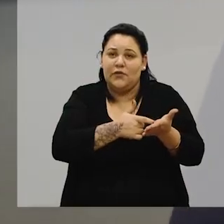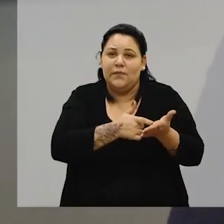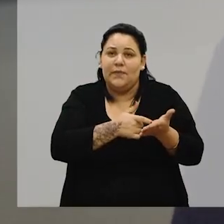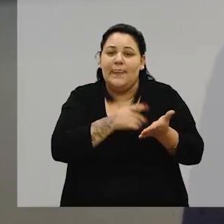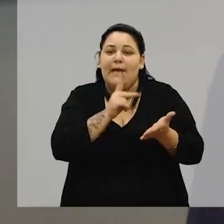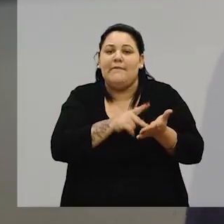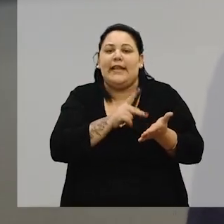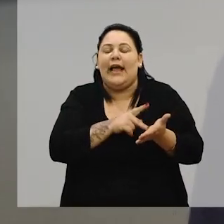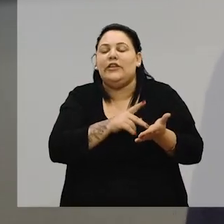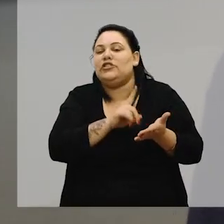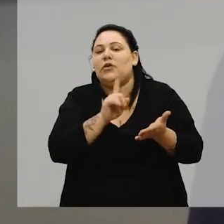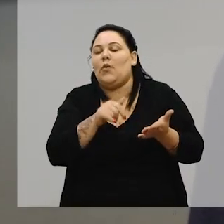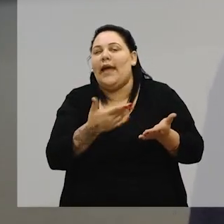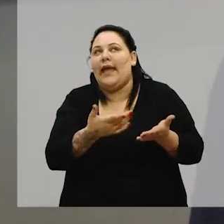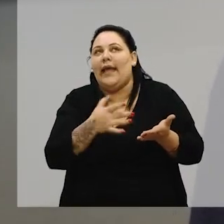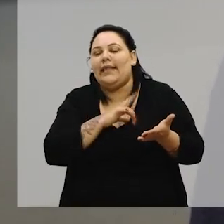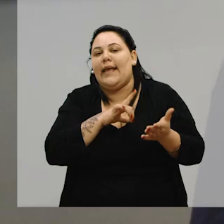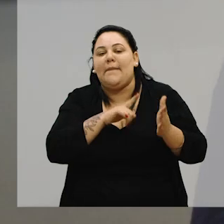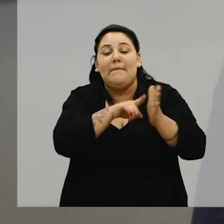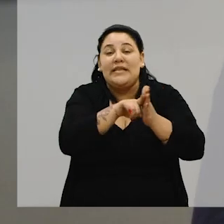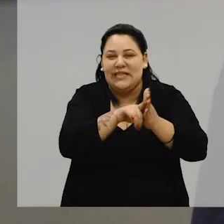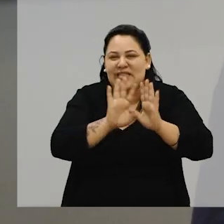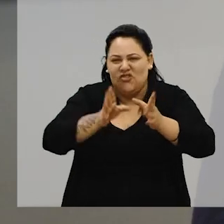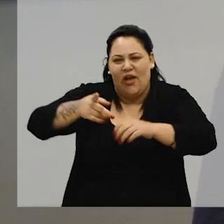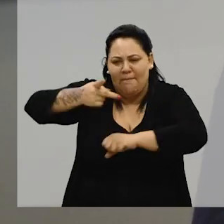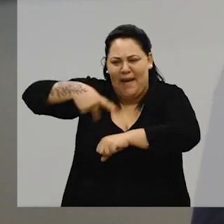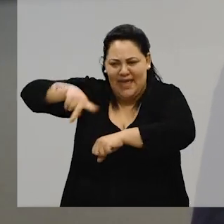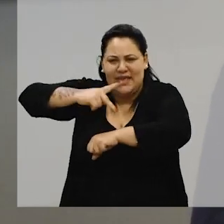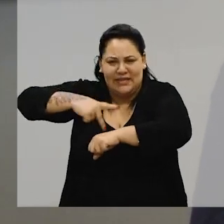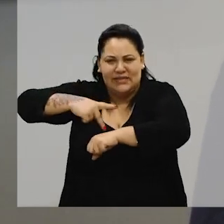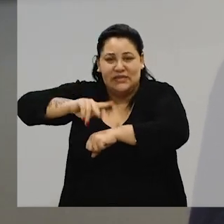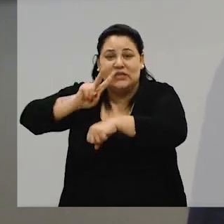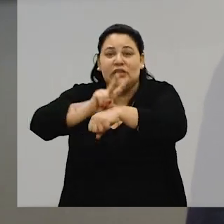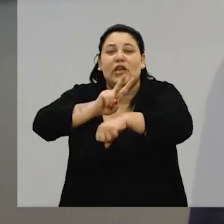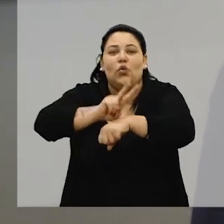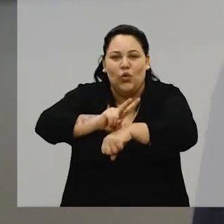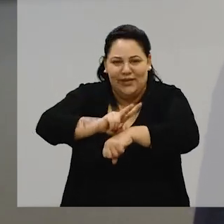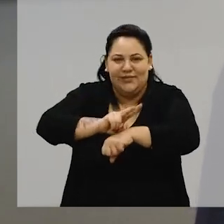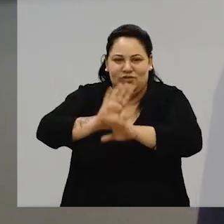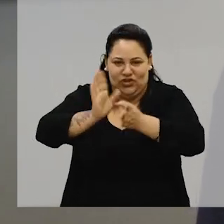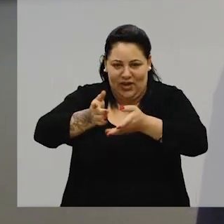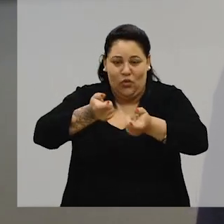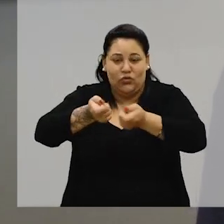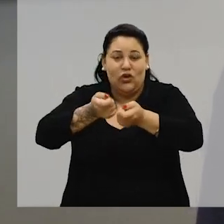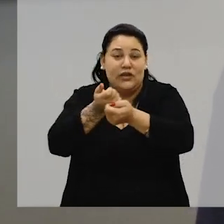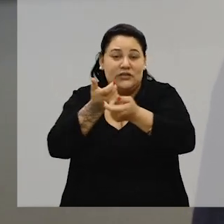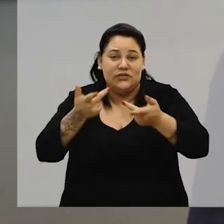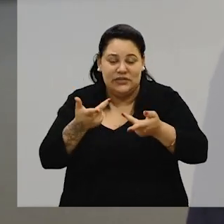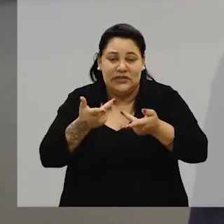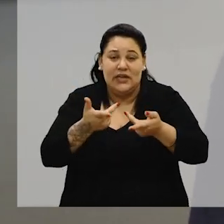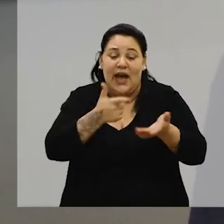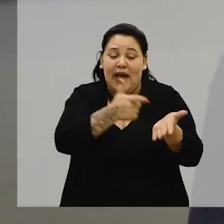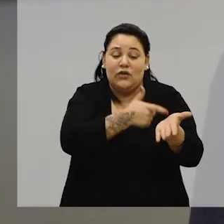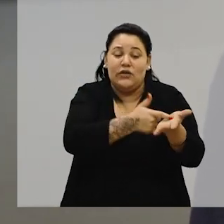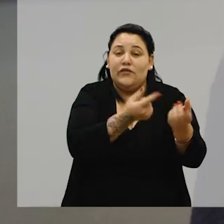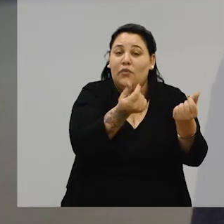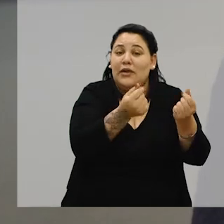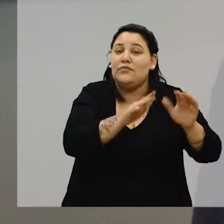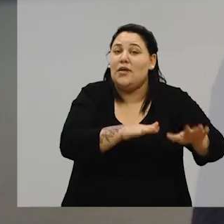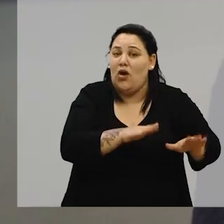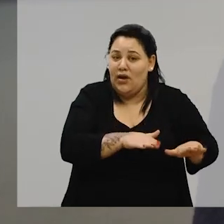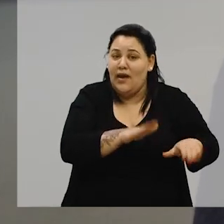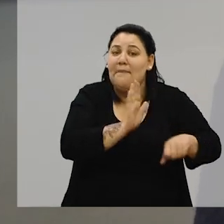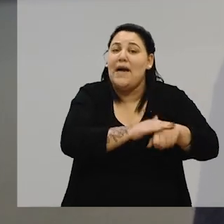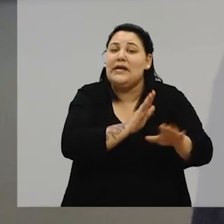tornar... não é que se tornaria, já existem pesquisas de países que cuidam um pouco mais disso e o livro acaba sendo